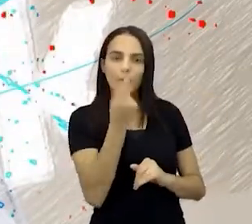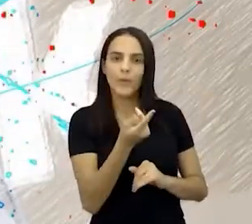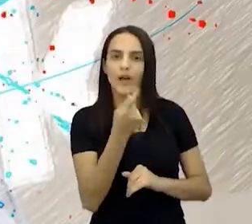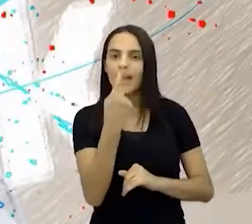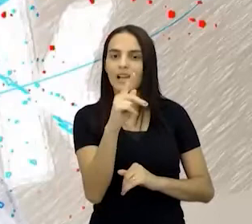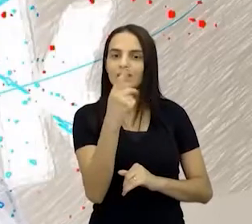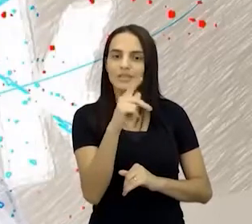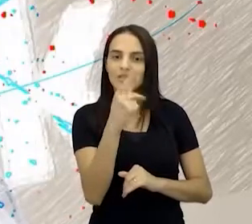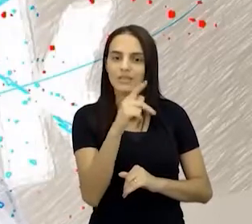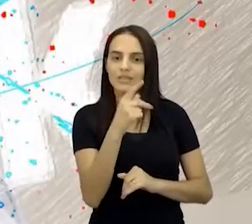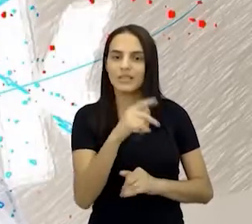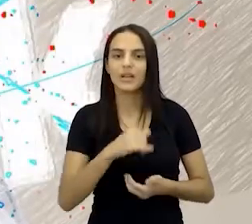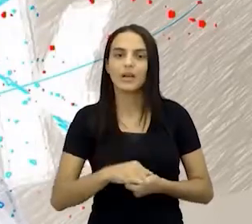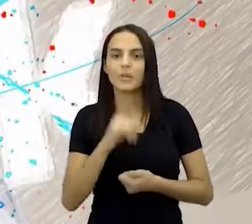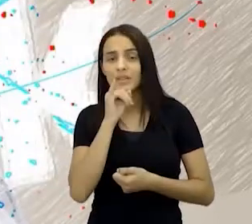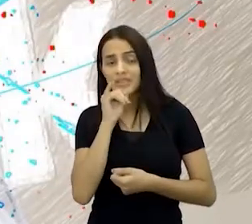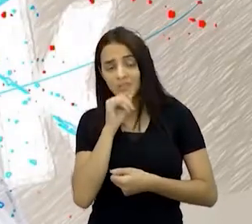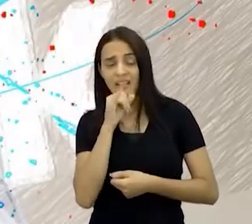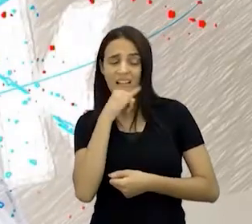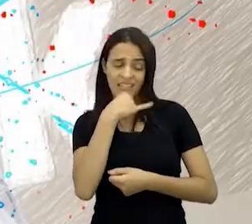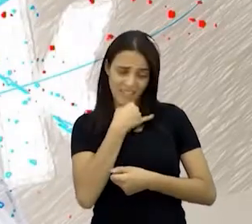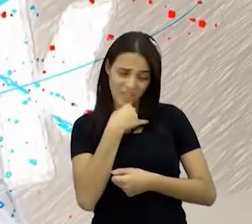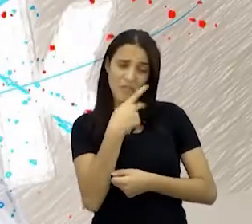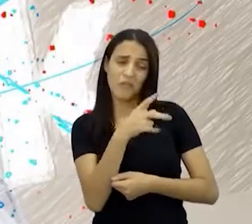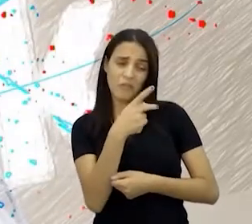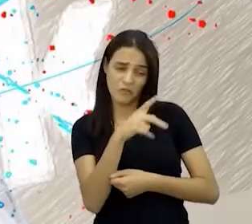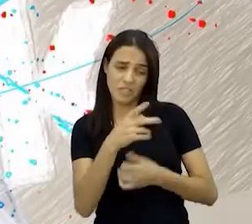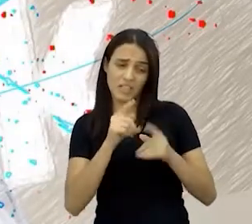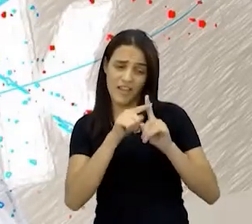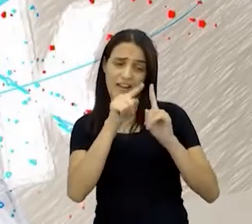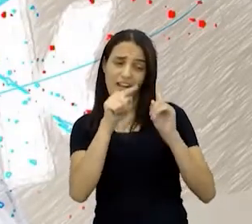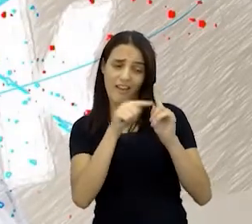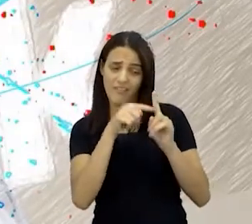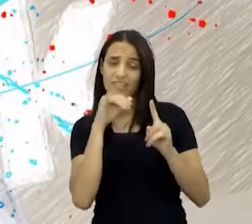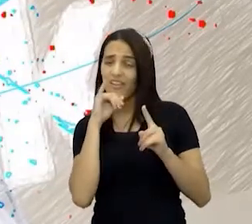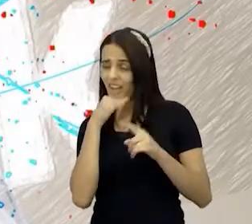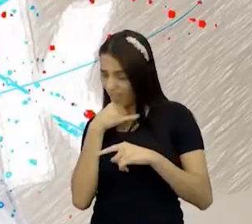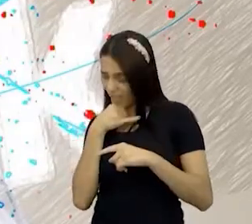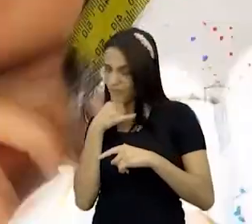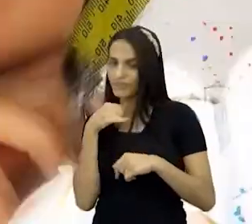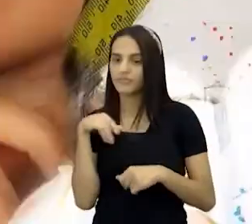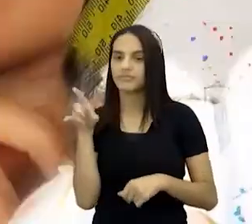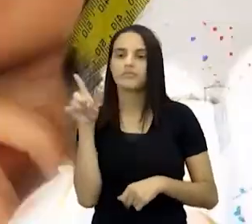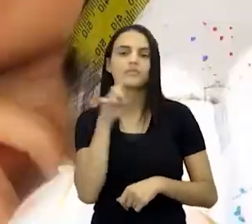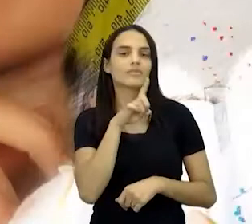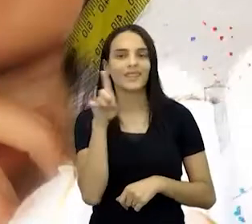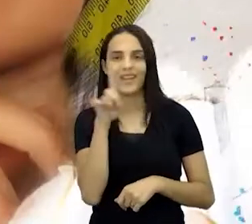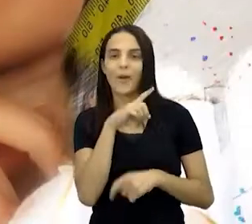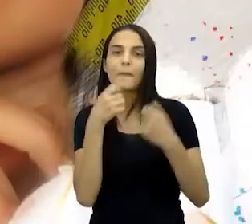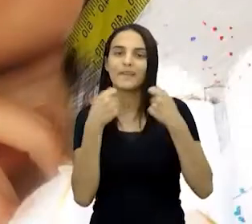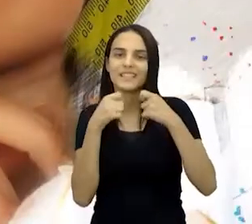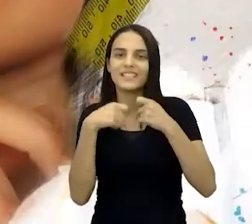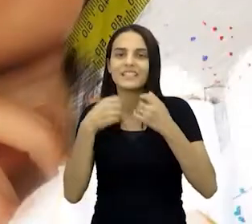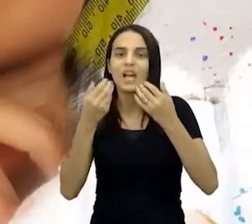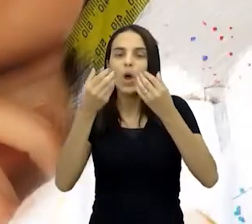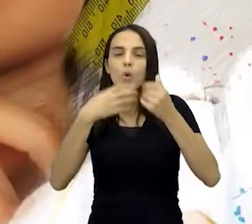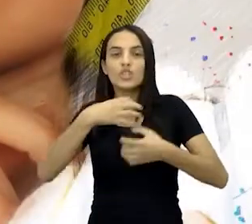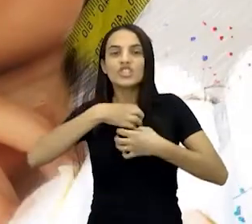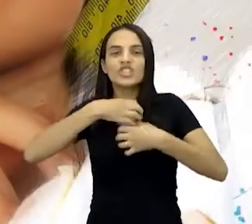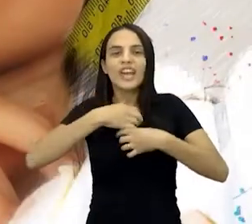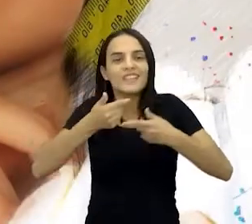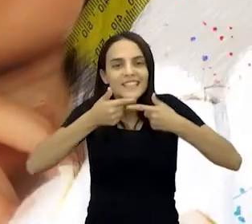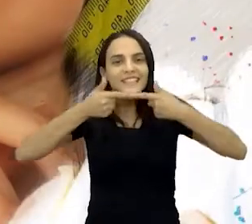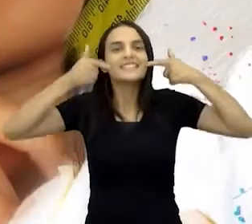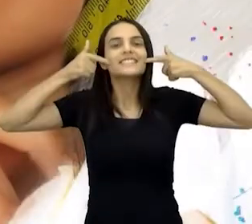Aí como que eu vou falar, nossa, hein, nossa, que tristeza, você está grávida. né? Muito bem. É legal essa